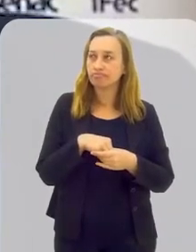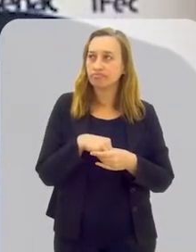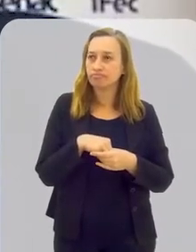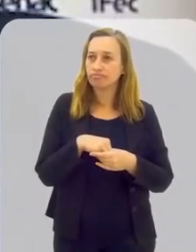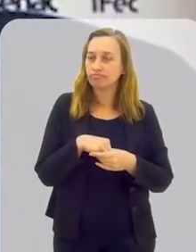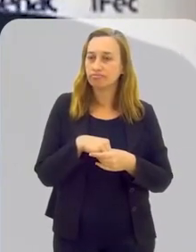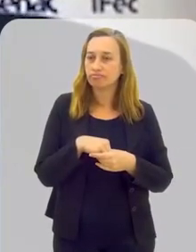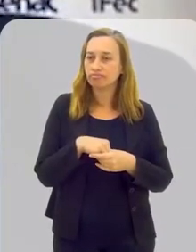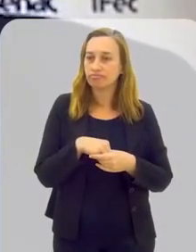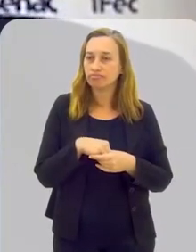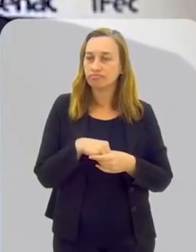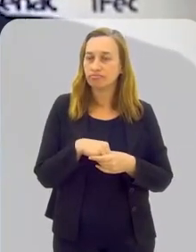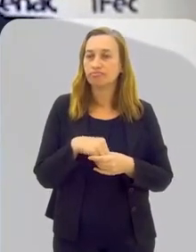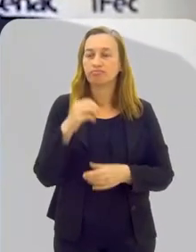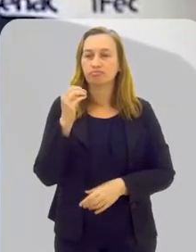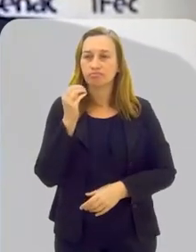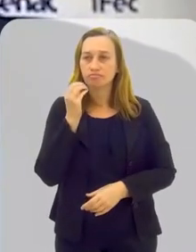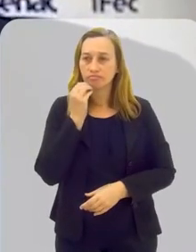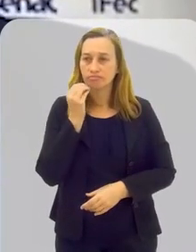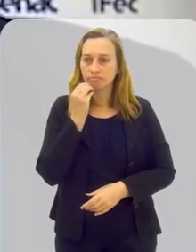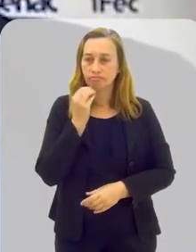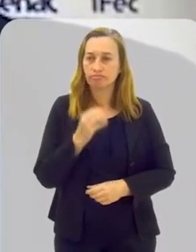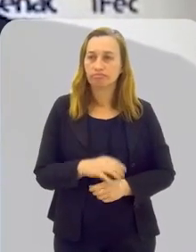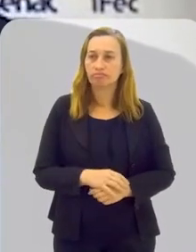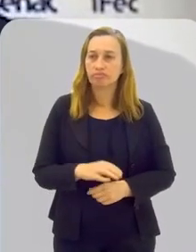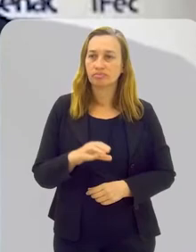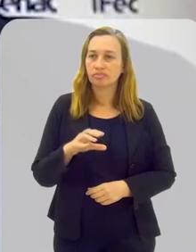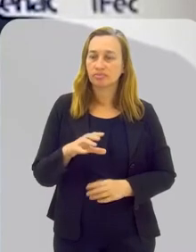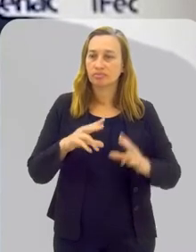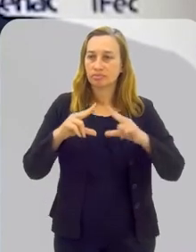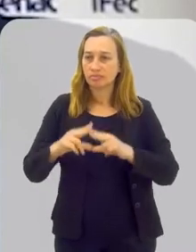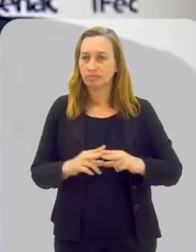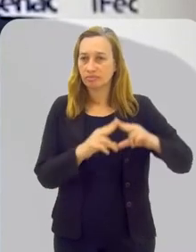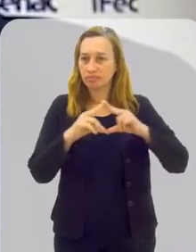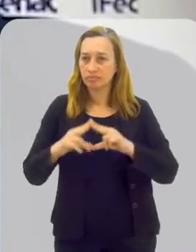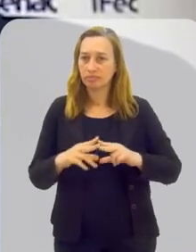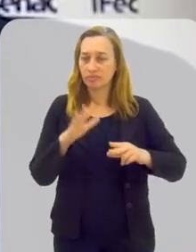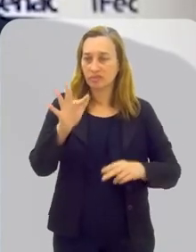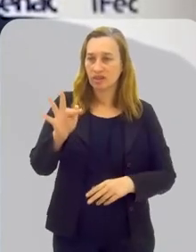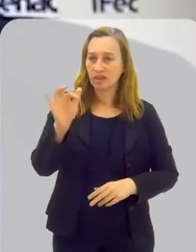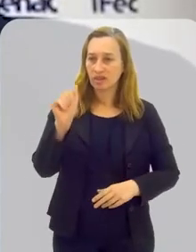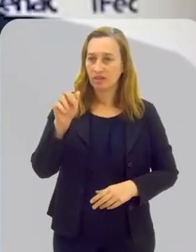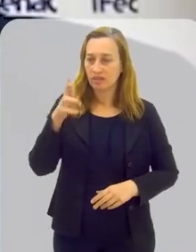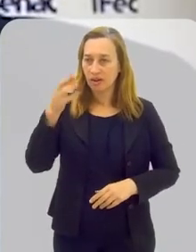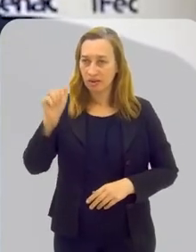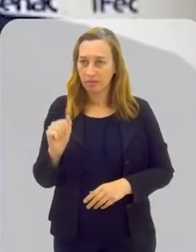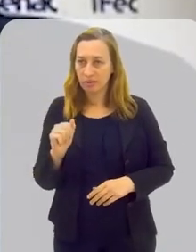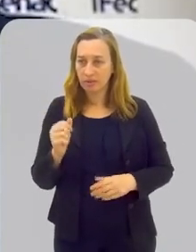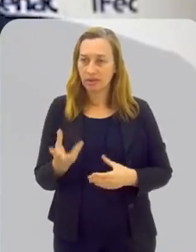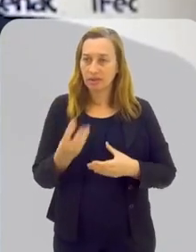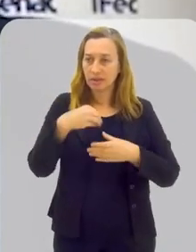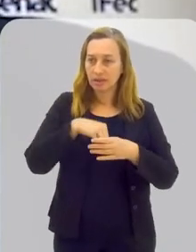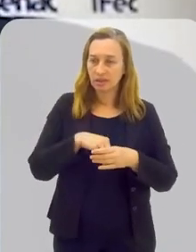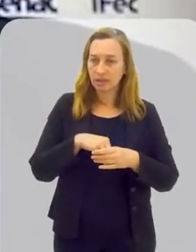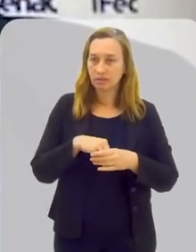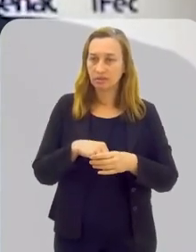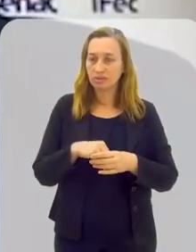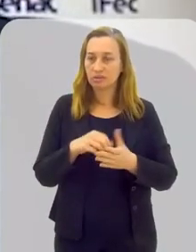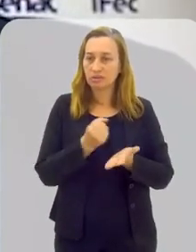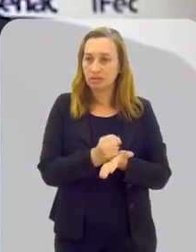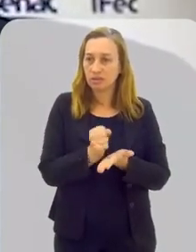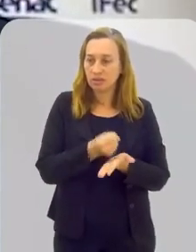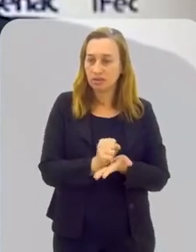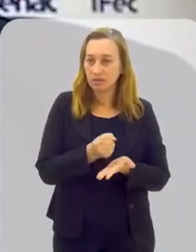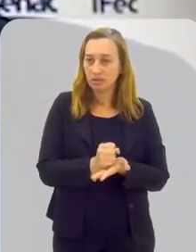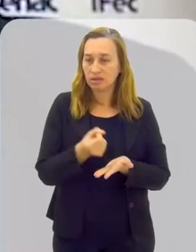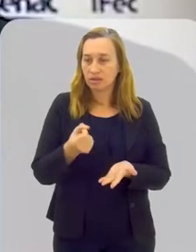você conhecer que tá dentro da nossa da nossa carteira de oportunidade uma é reciclafarma que